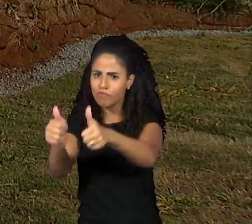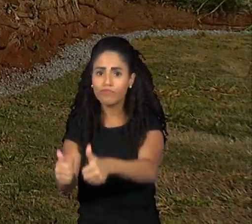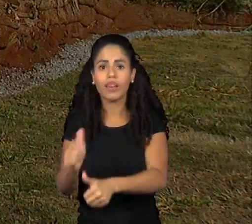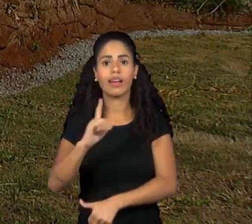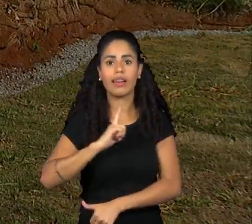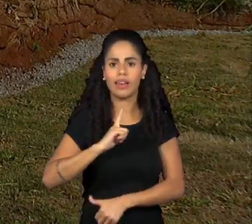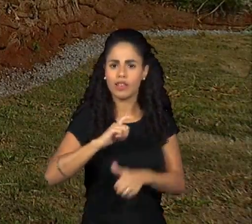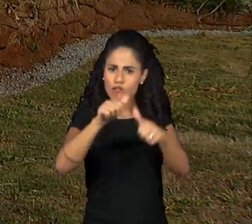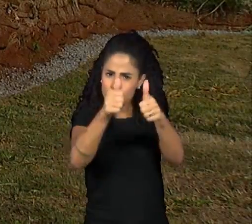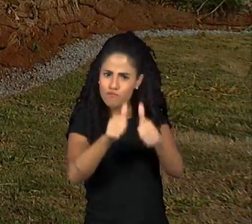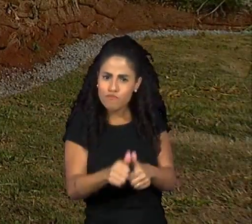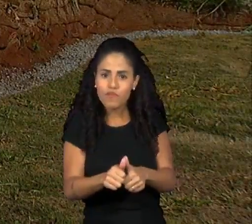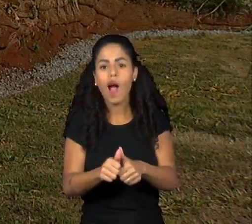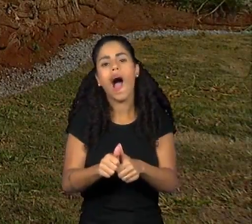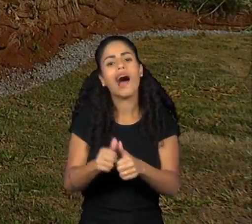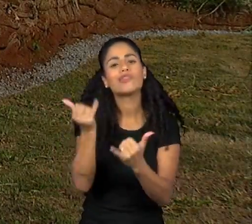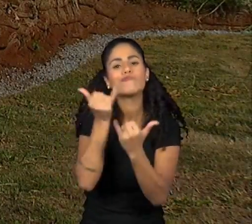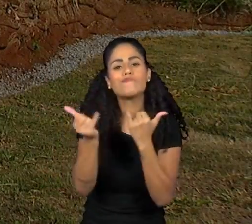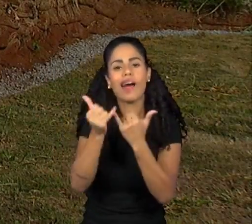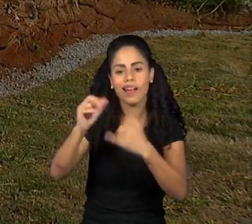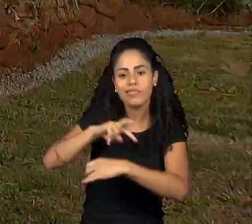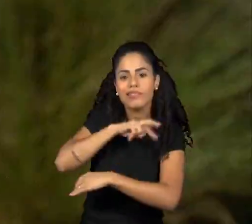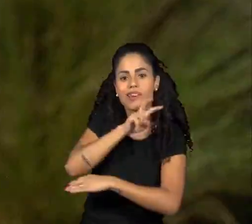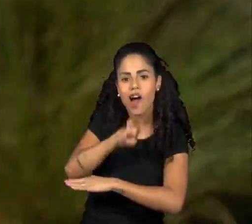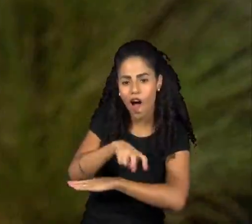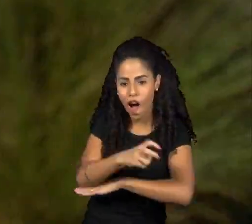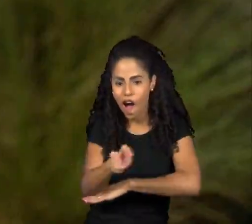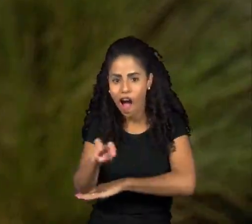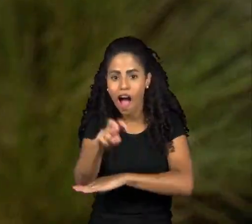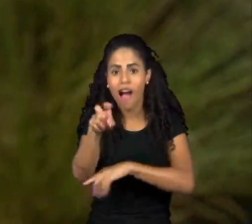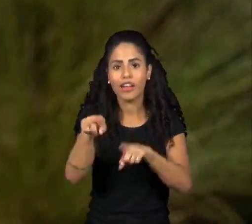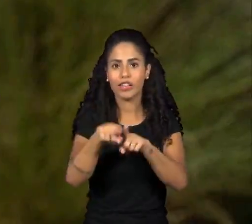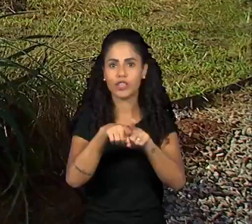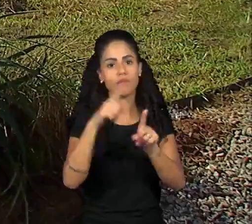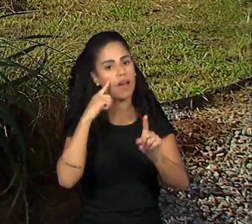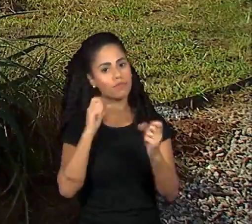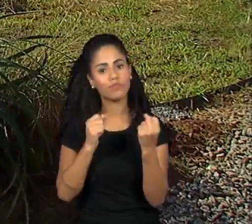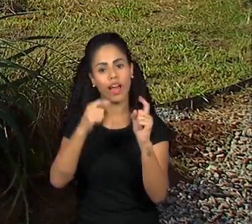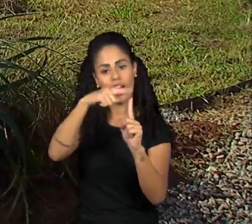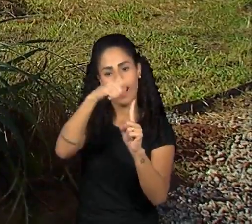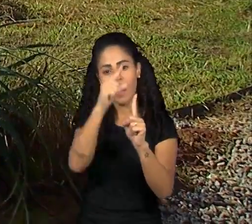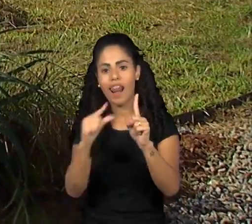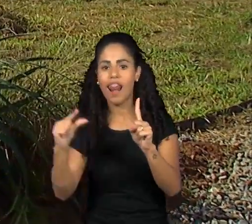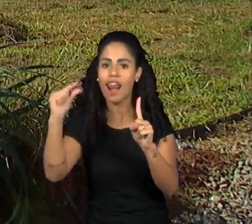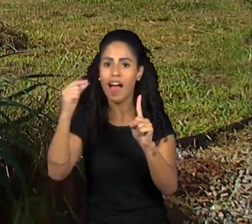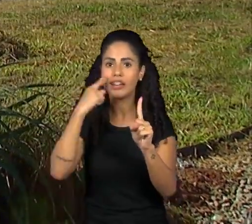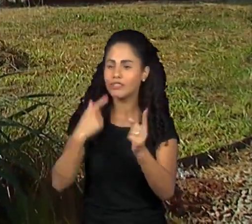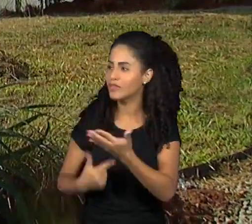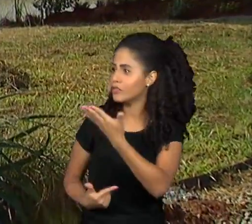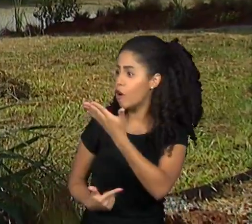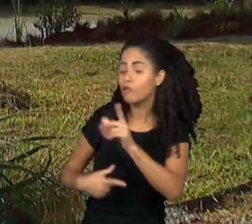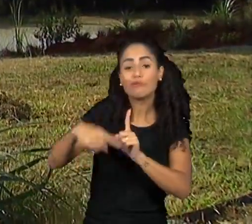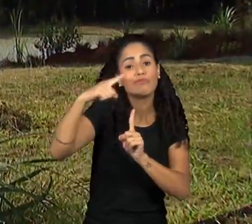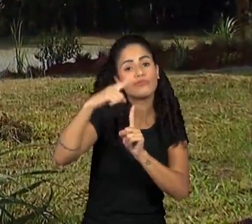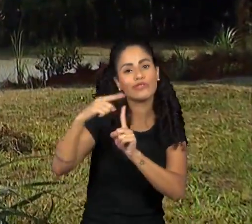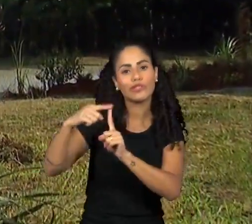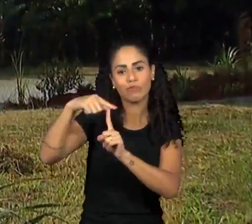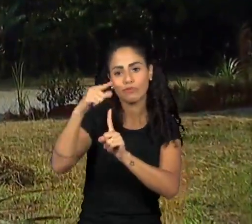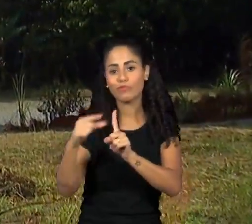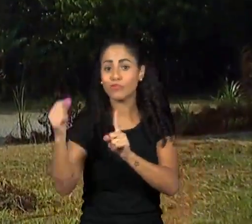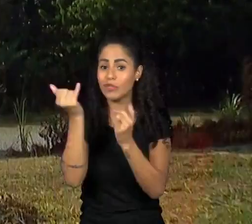em forma de jiboia, onde foram plantadas a elegante e a língua de tucano, que são